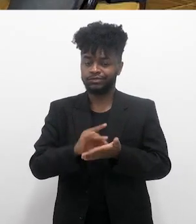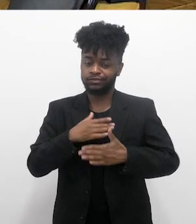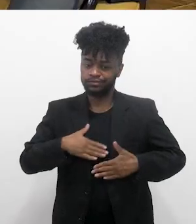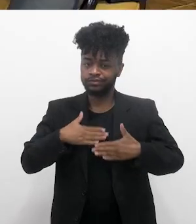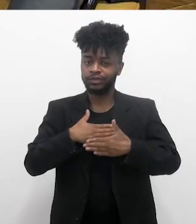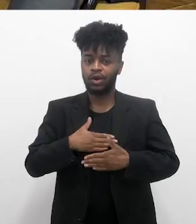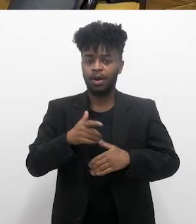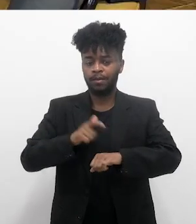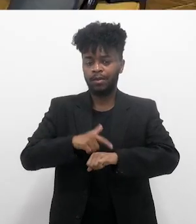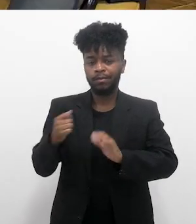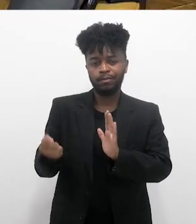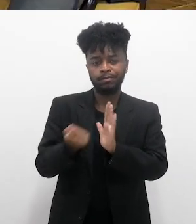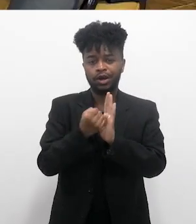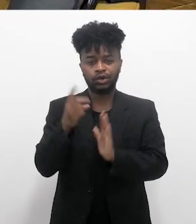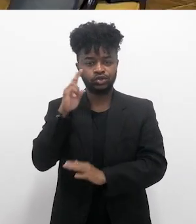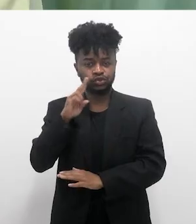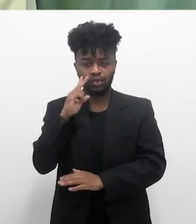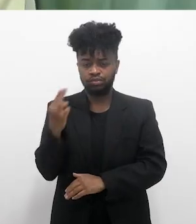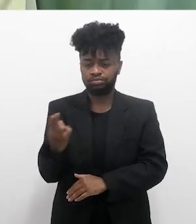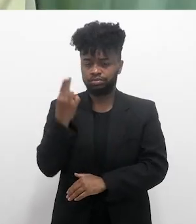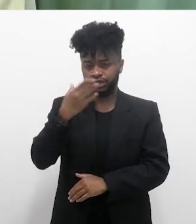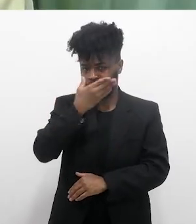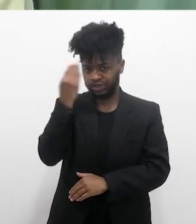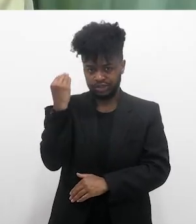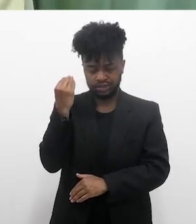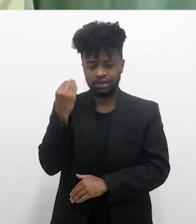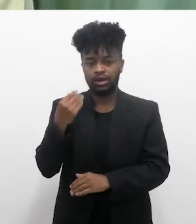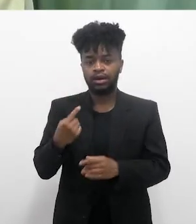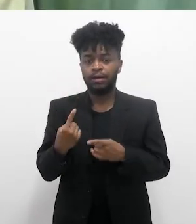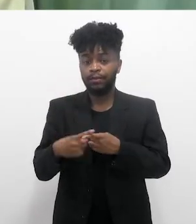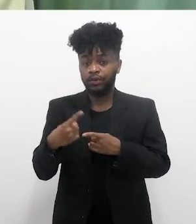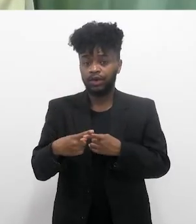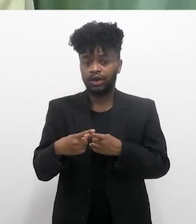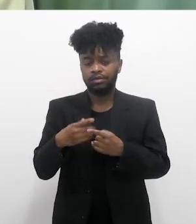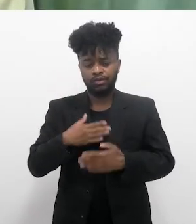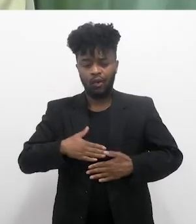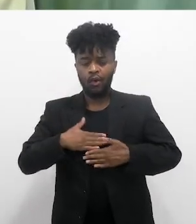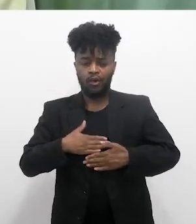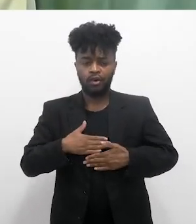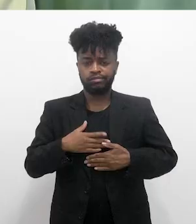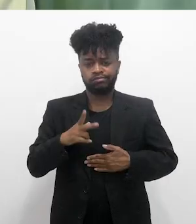momento histórico, inesquecível, uma honra pessoal.